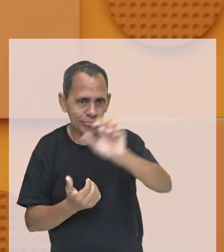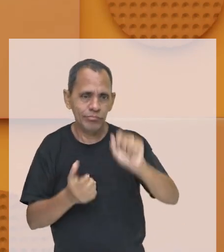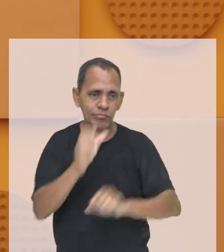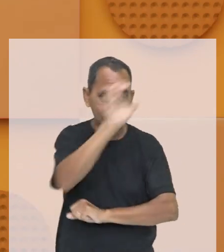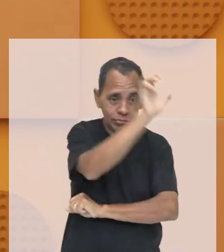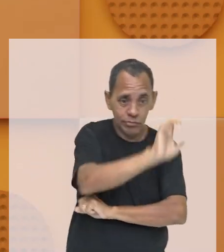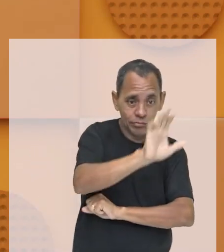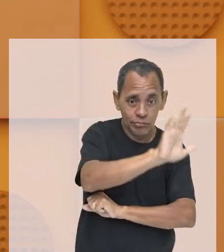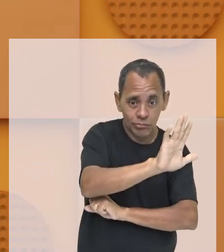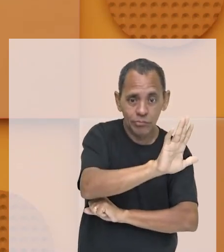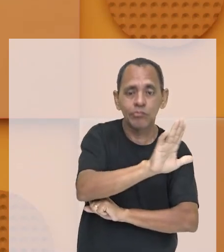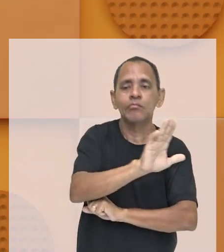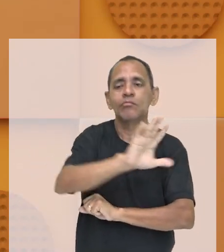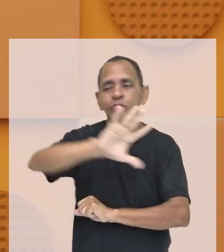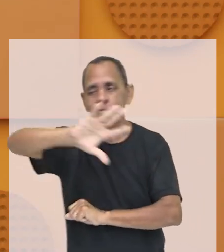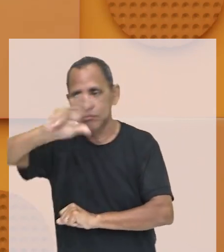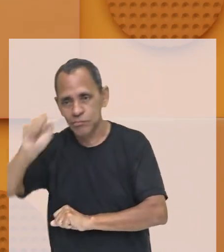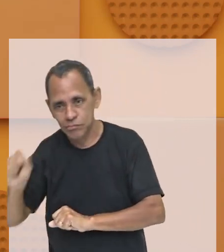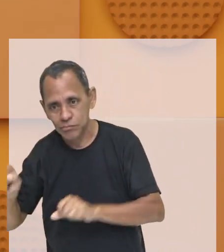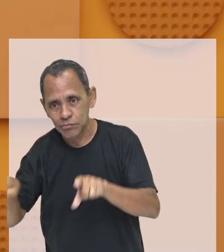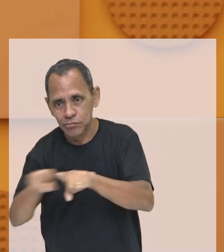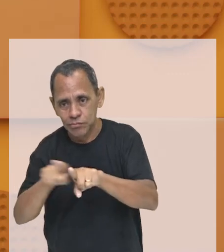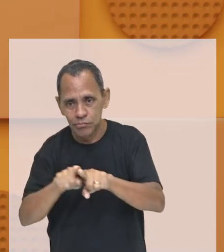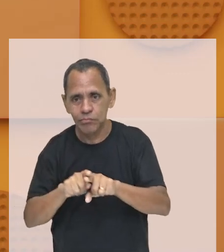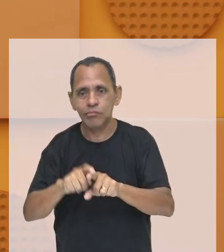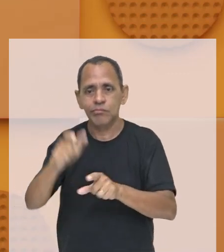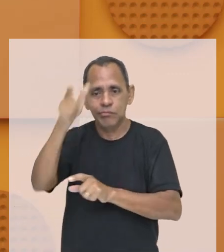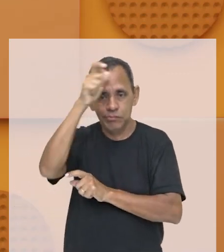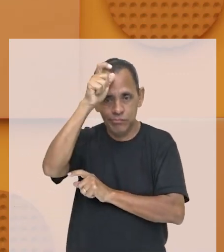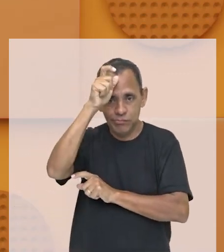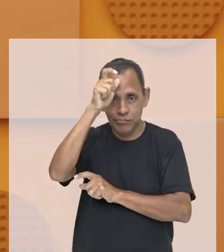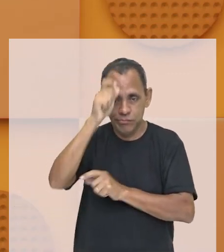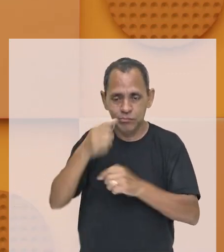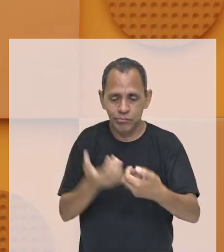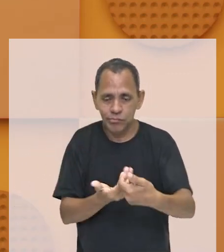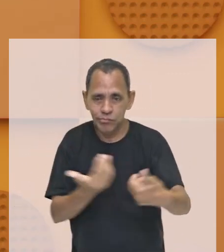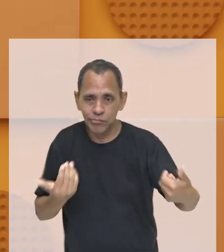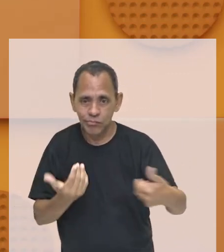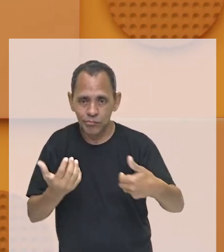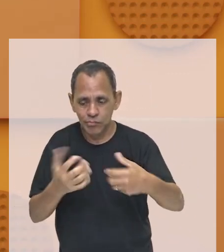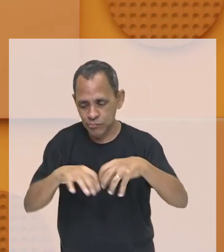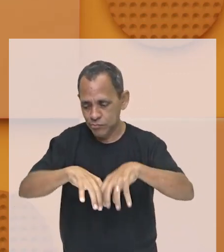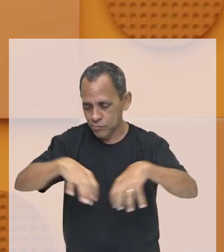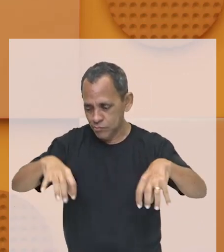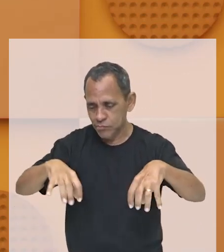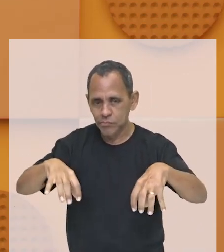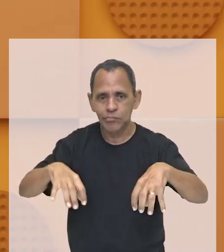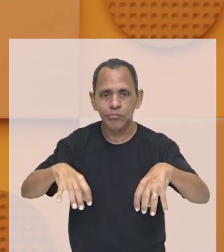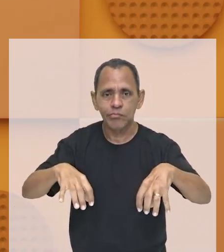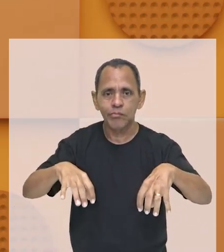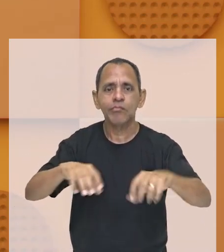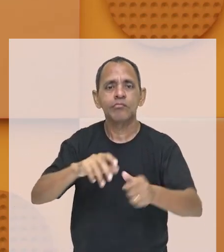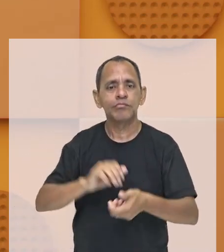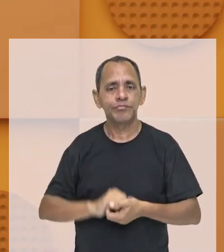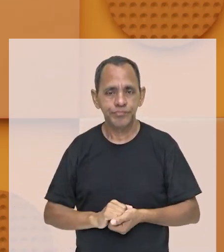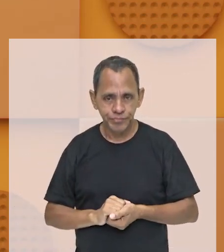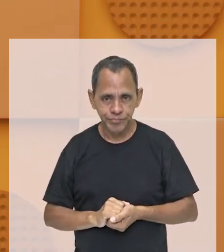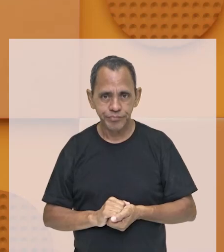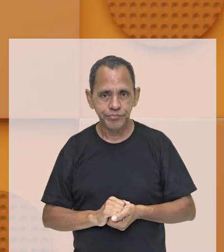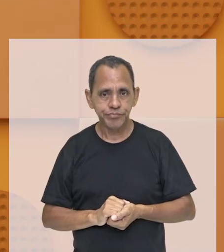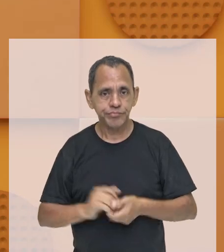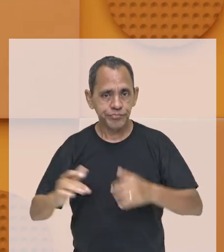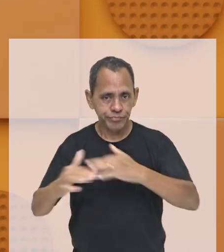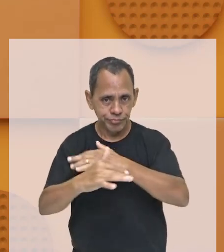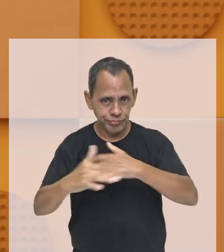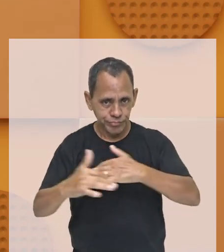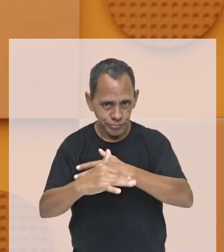ali na Turquia, que separa então a Turquia em 2 partes diferentes e separa a